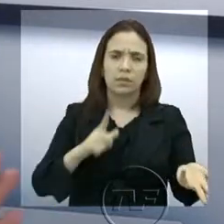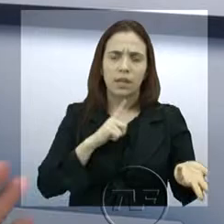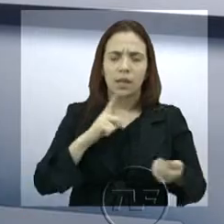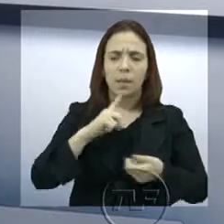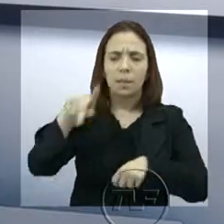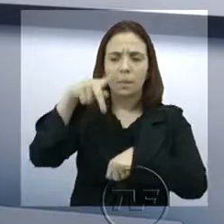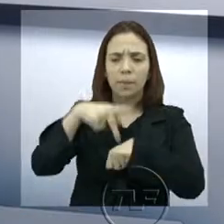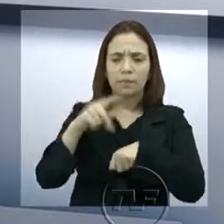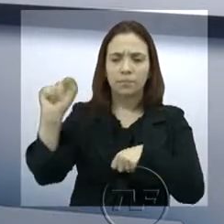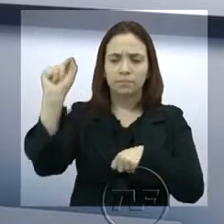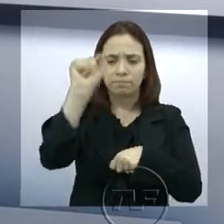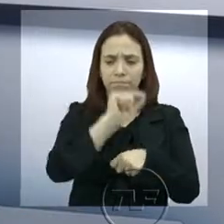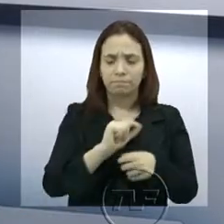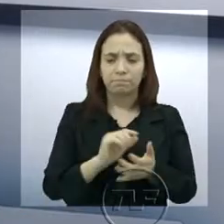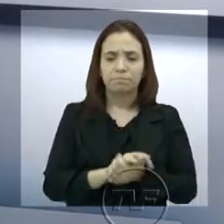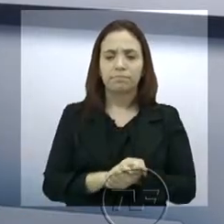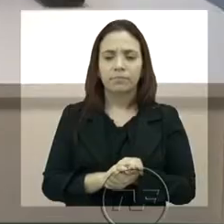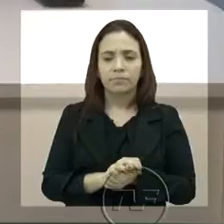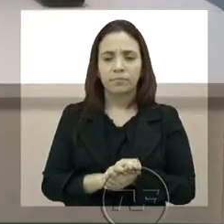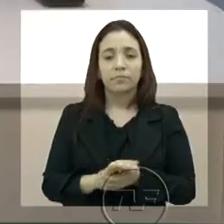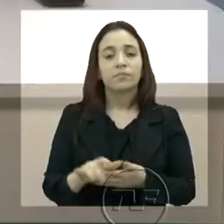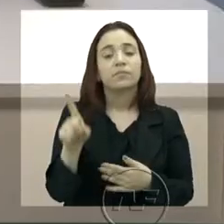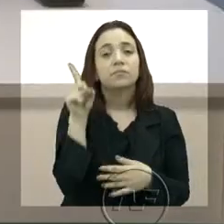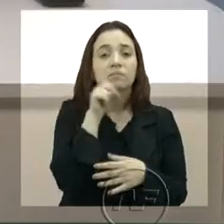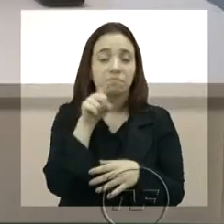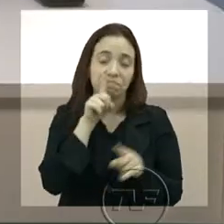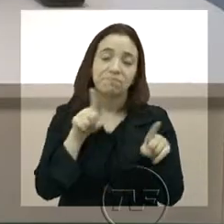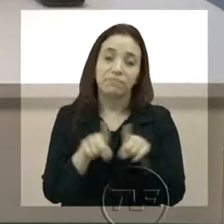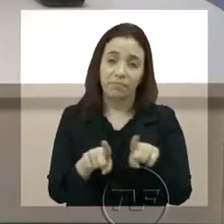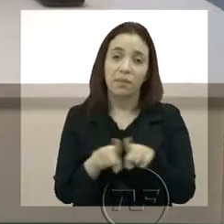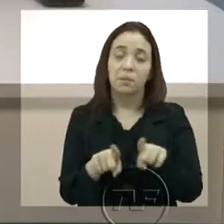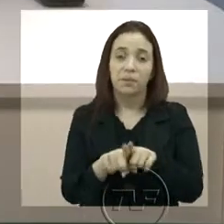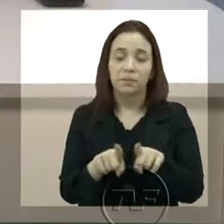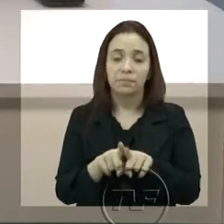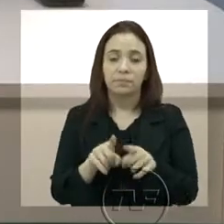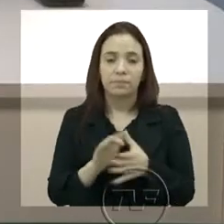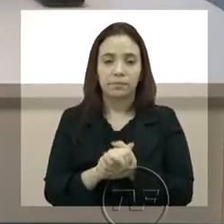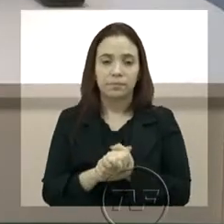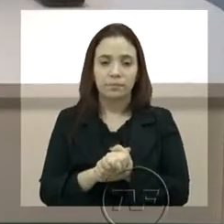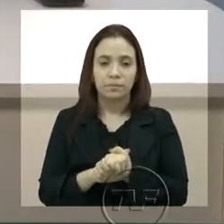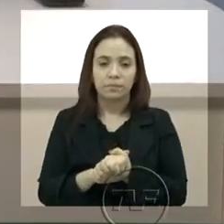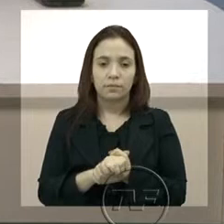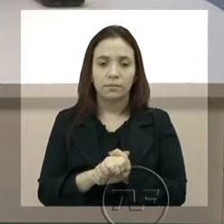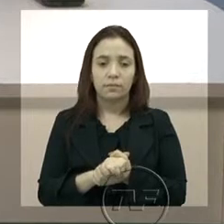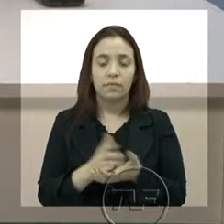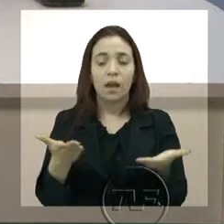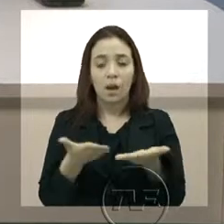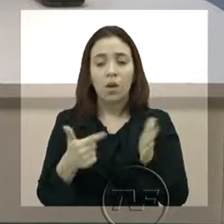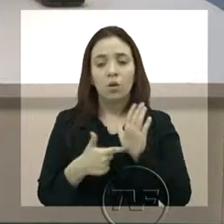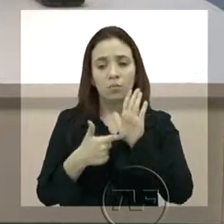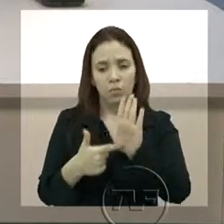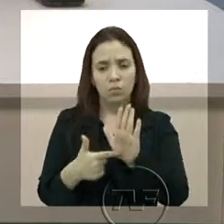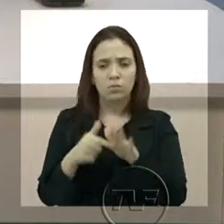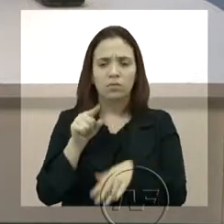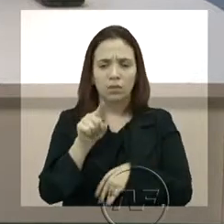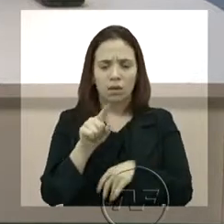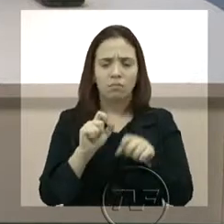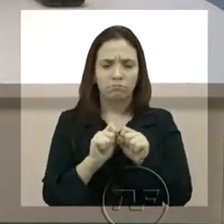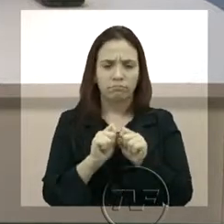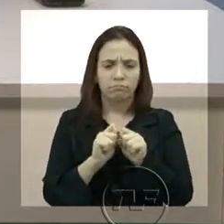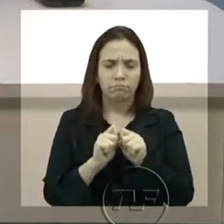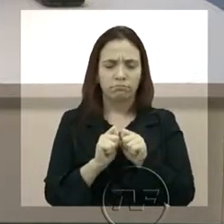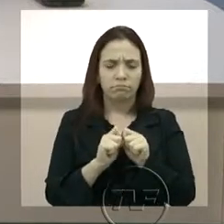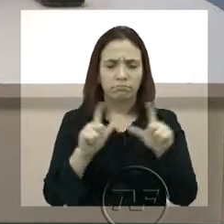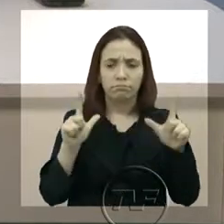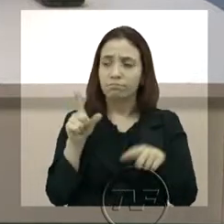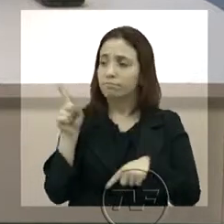em vários continentes. Os Estados Unidos que eu diga, né? Exatamente, em todos os continentes. Nós vamos mostrar aqui, Luiz Cláudio Ferreira Barbosa, e